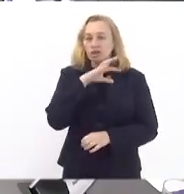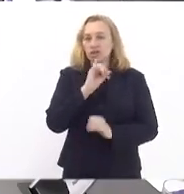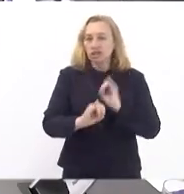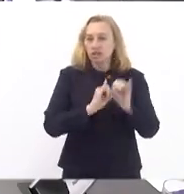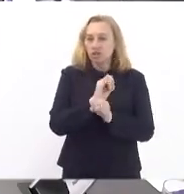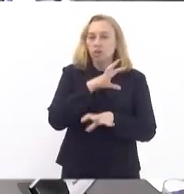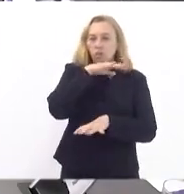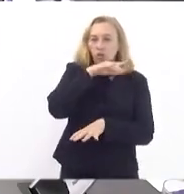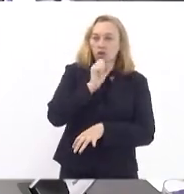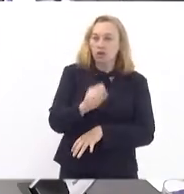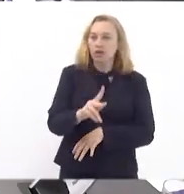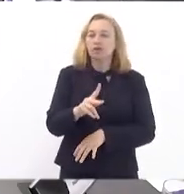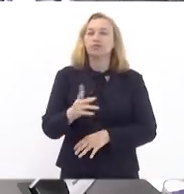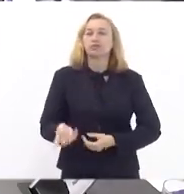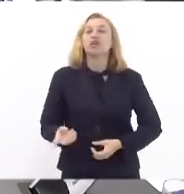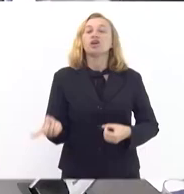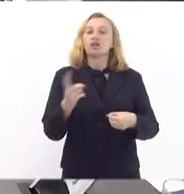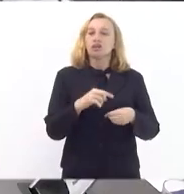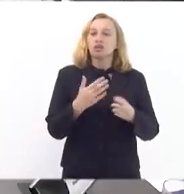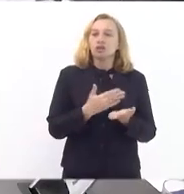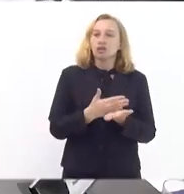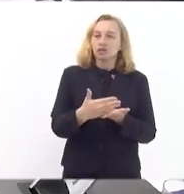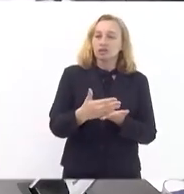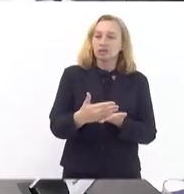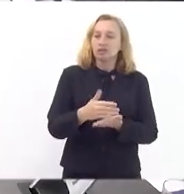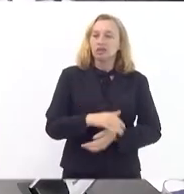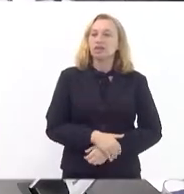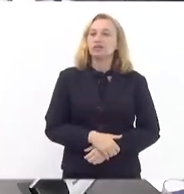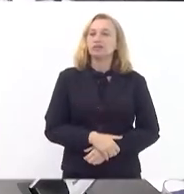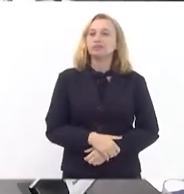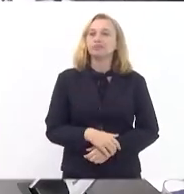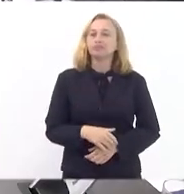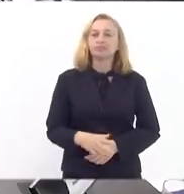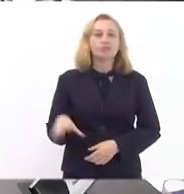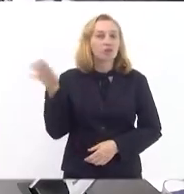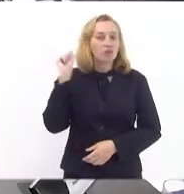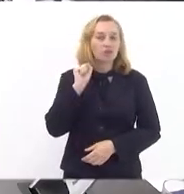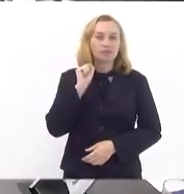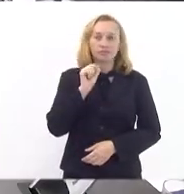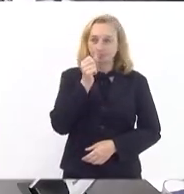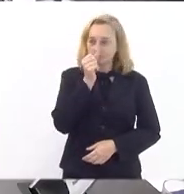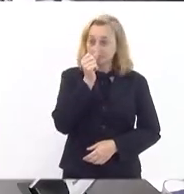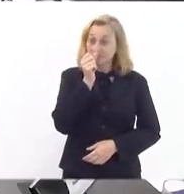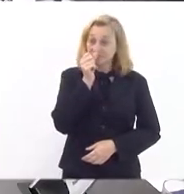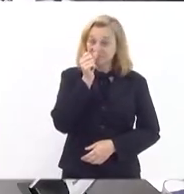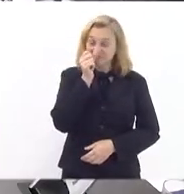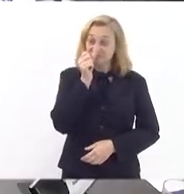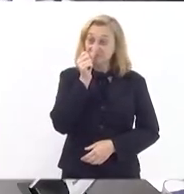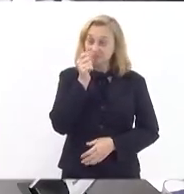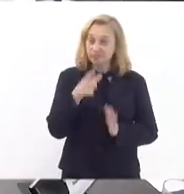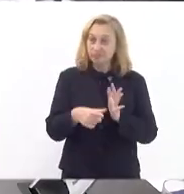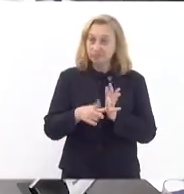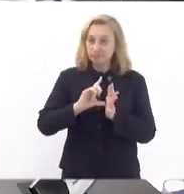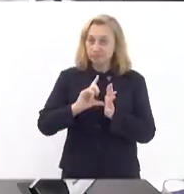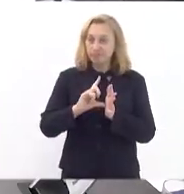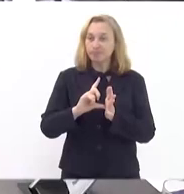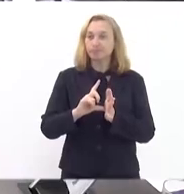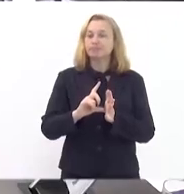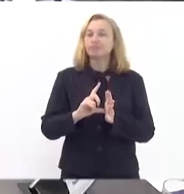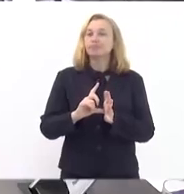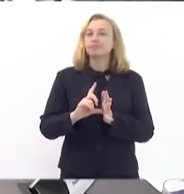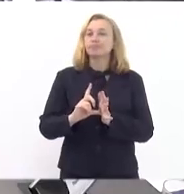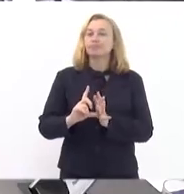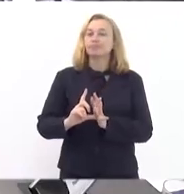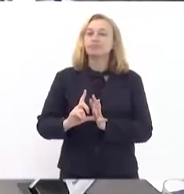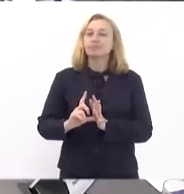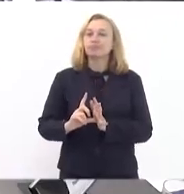favor vamos é iniciativas ouvindo os candidatos antes eu gostaria de passar aqui